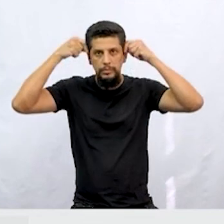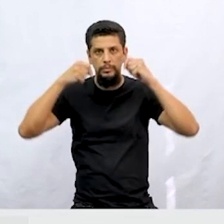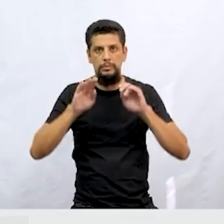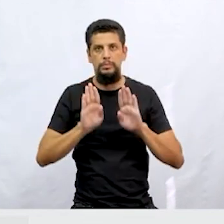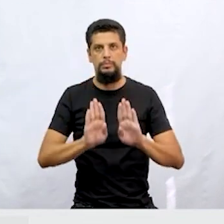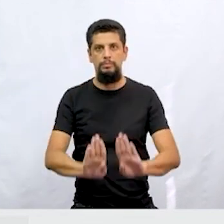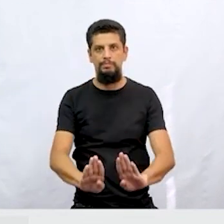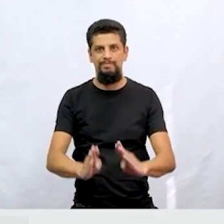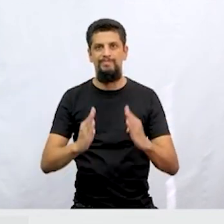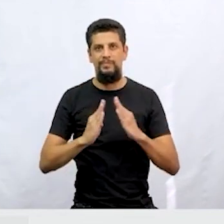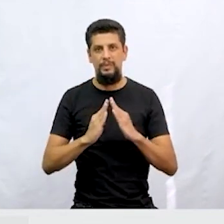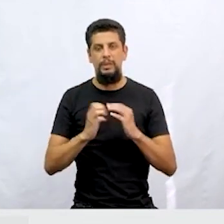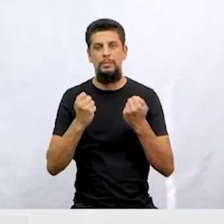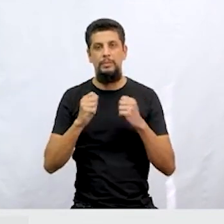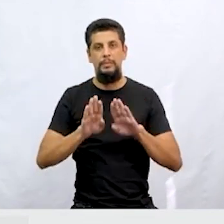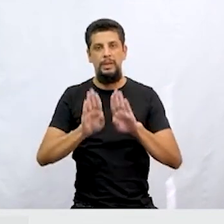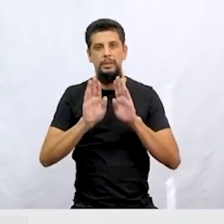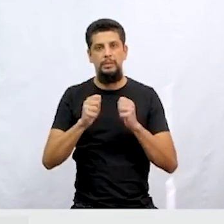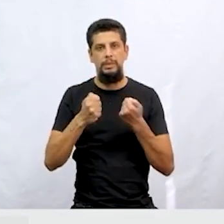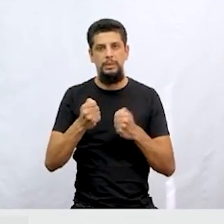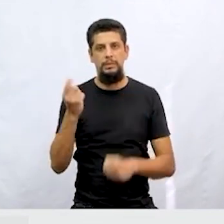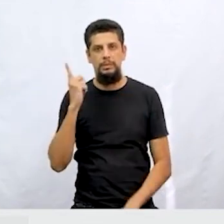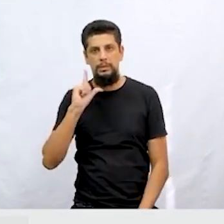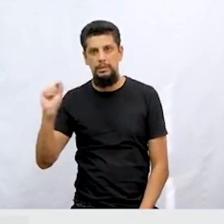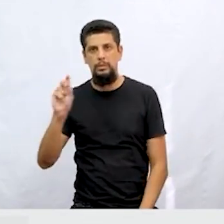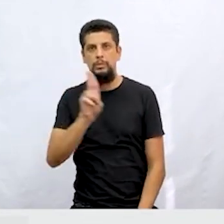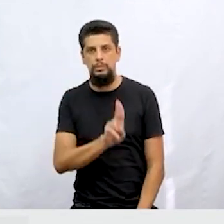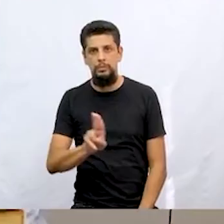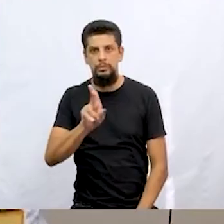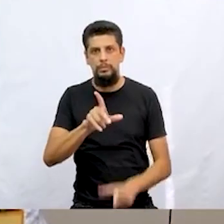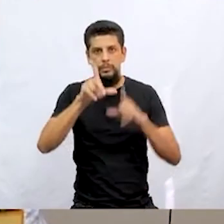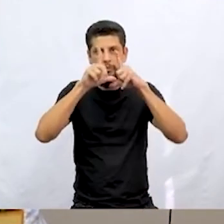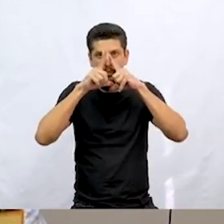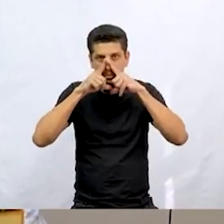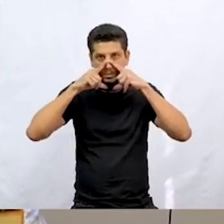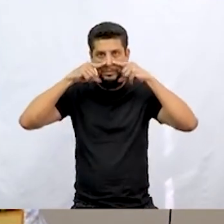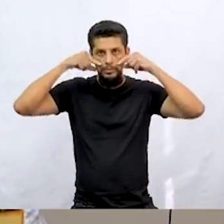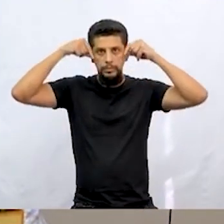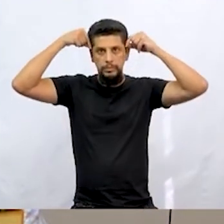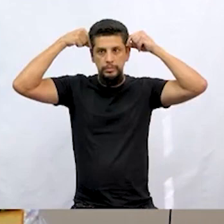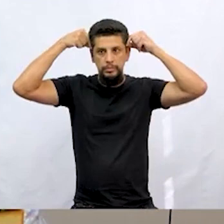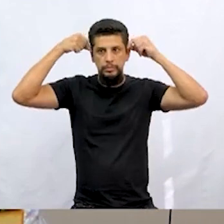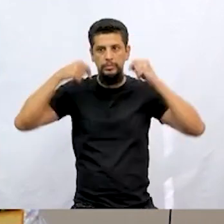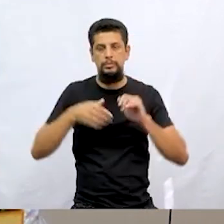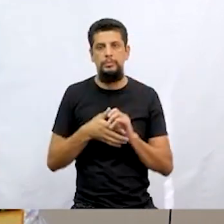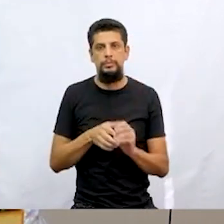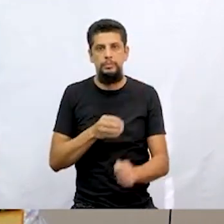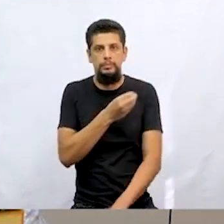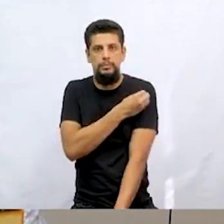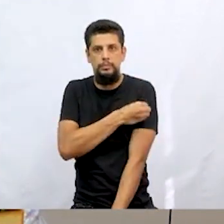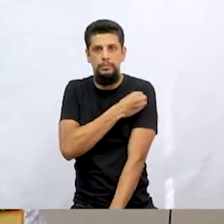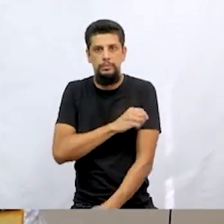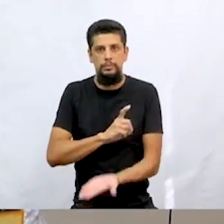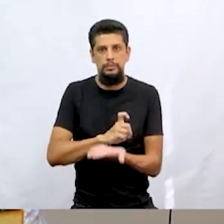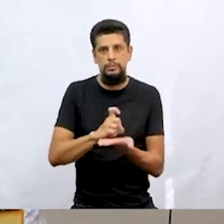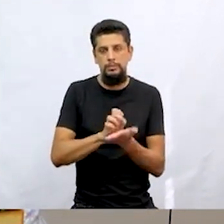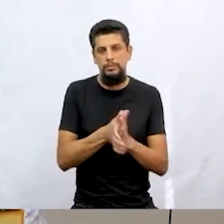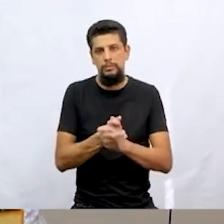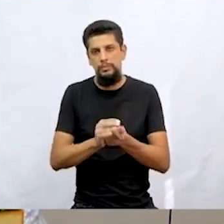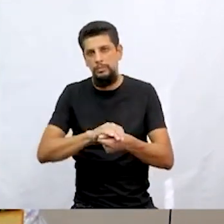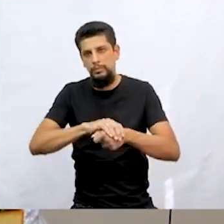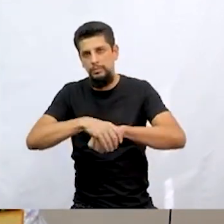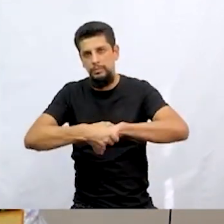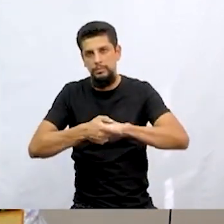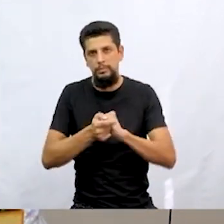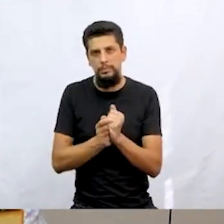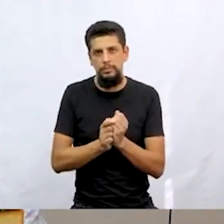em casa, mas se precisa sair, utilize máscara. Vamos passar álcool gel nas mãos, porque nós vamos